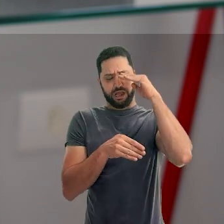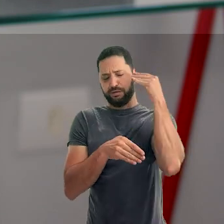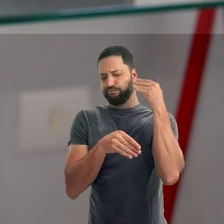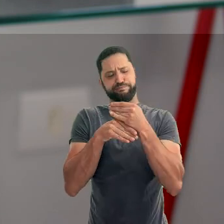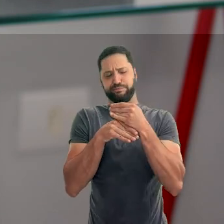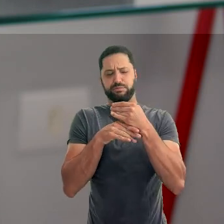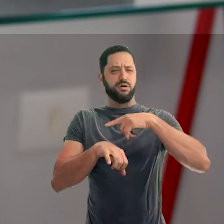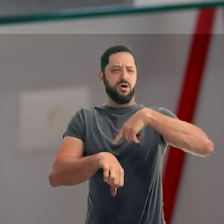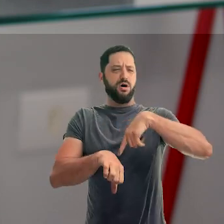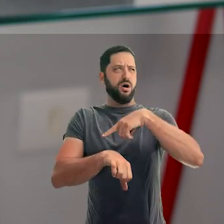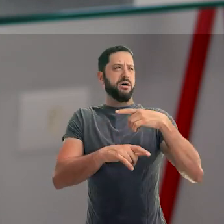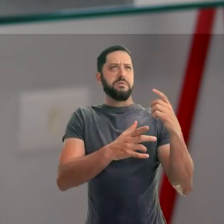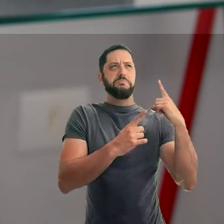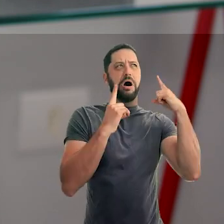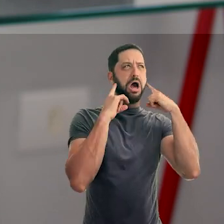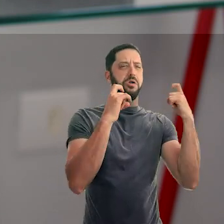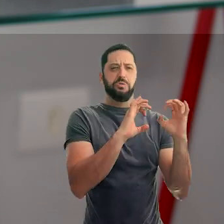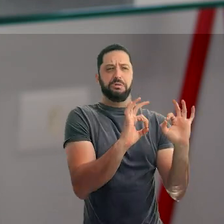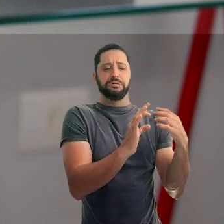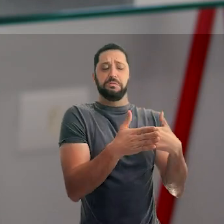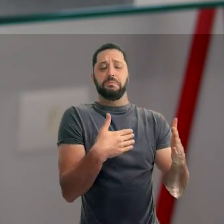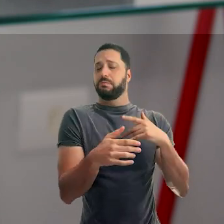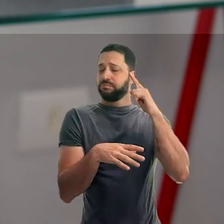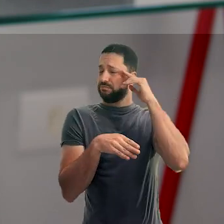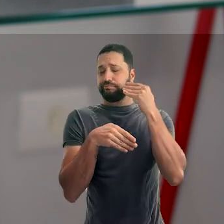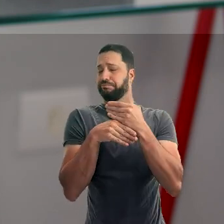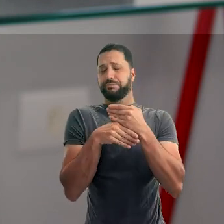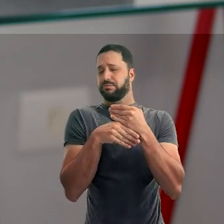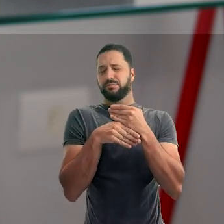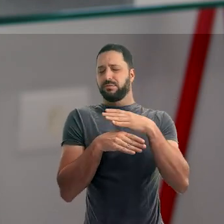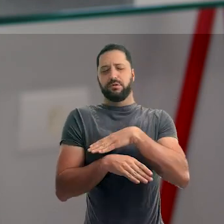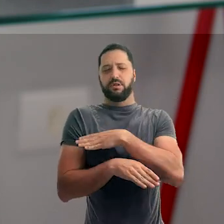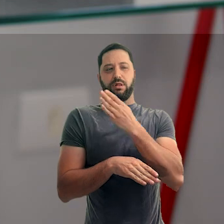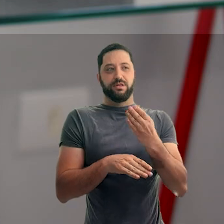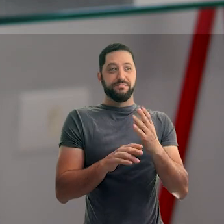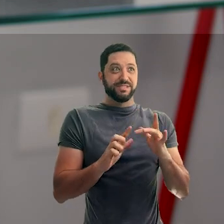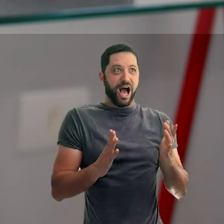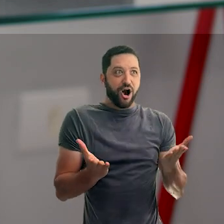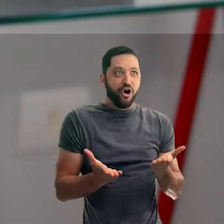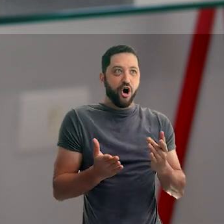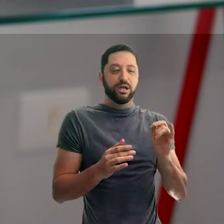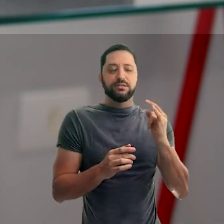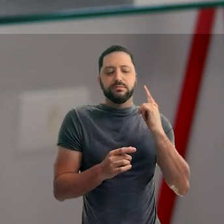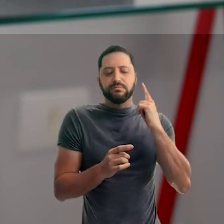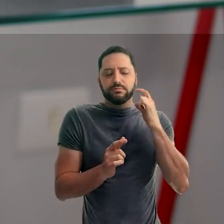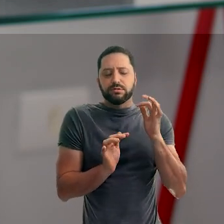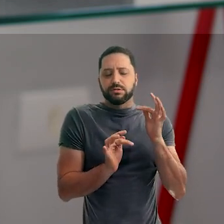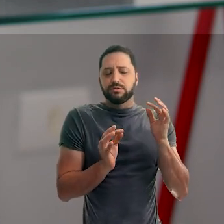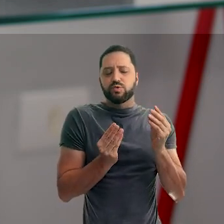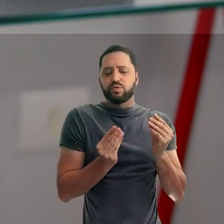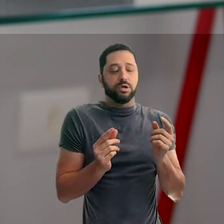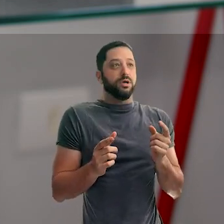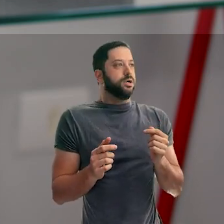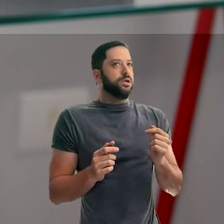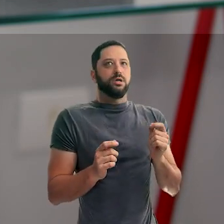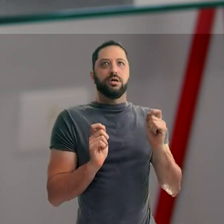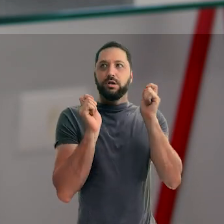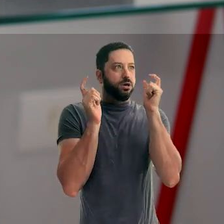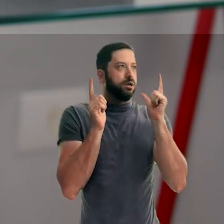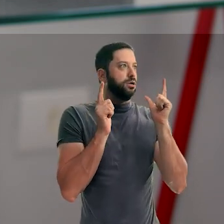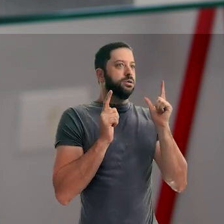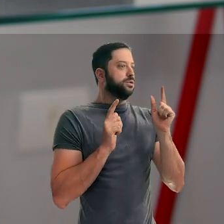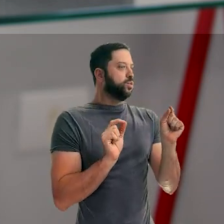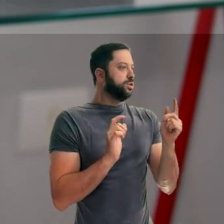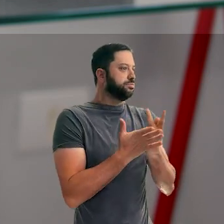dormi muito bem. Podia passar um caminhão, caiu um prédio do lado que eu não acordava. Agora, se cair uma agulha, eu acordo, não